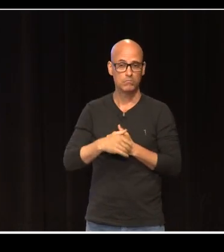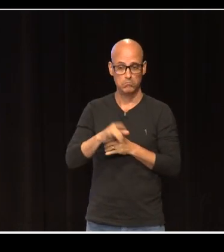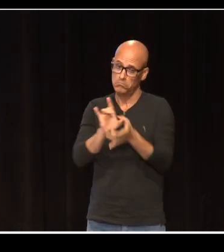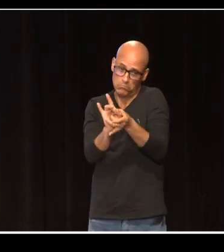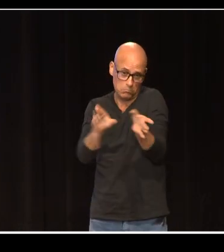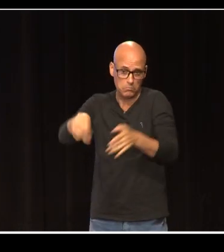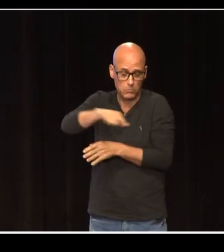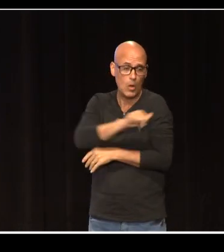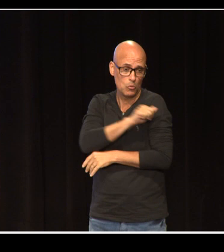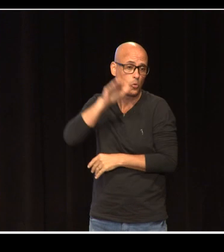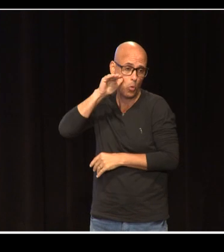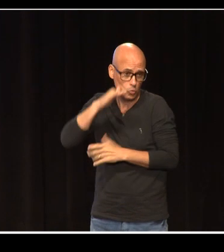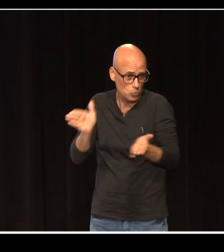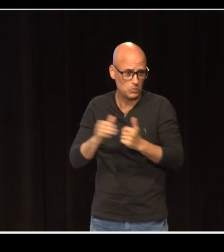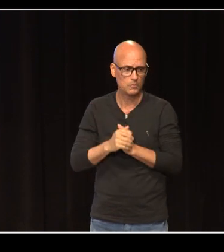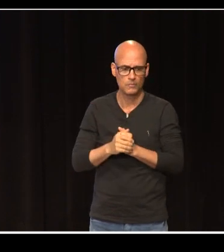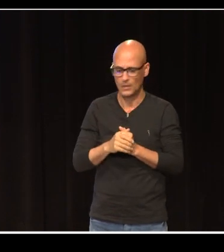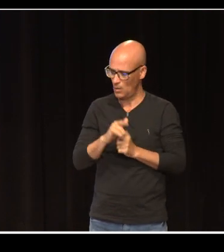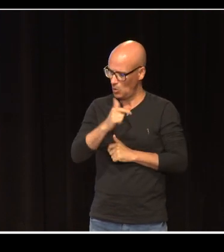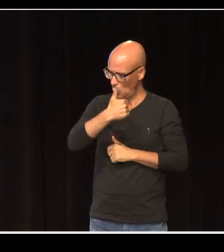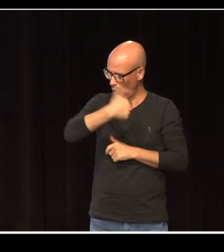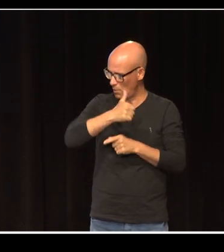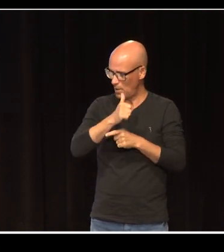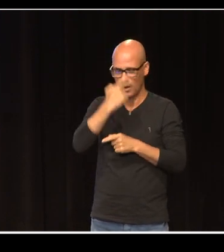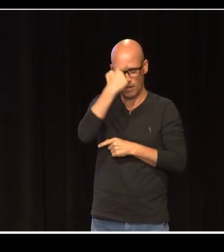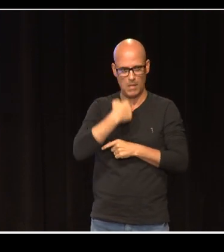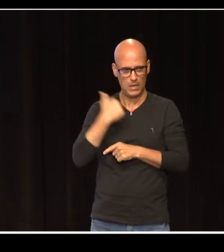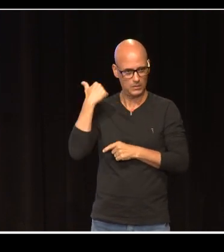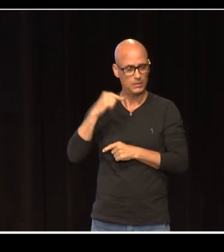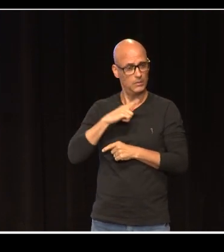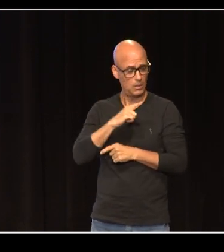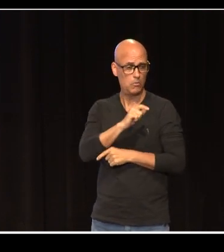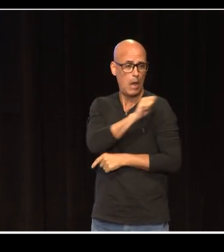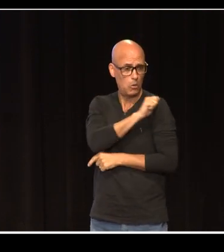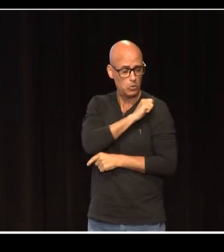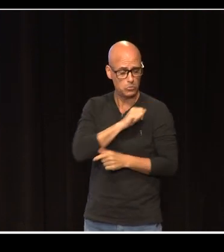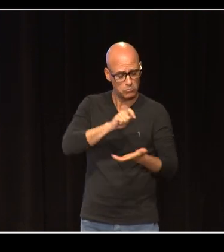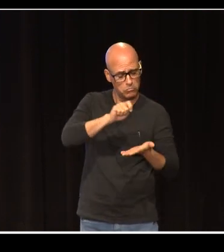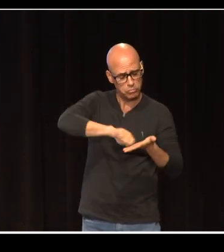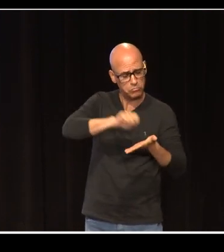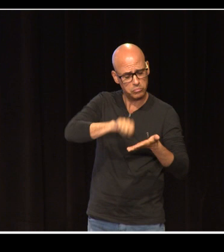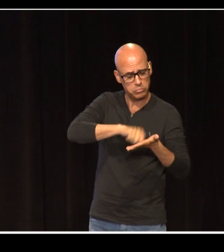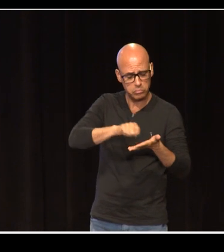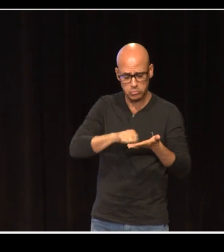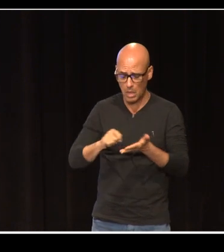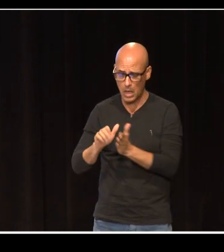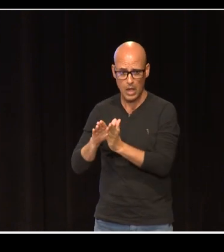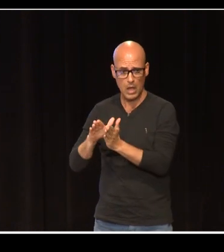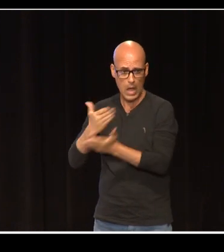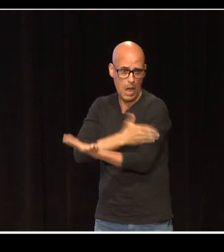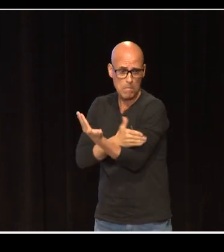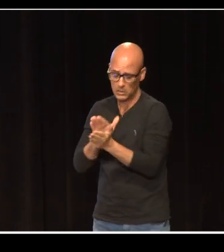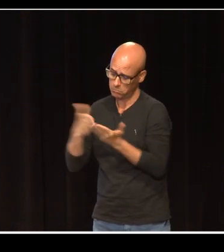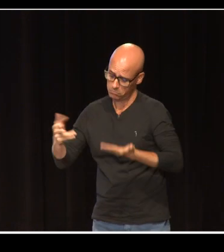consulta. Então, nesse primeiro vídeo aí, nessa primeira imagem, está lá o aluno fazendo a avaliação com a sua pastinha que ele